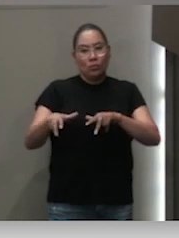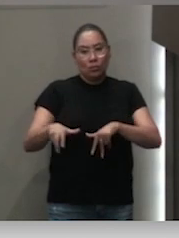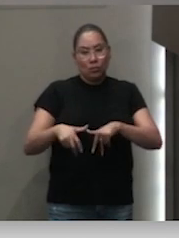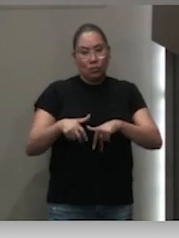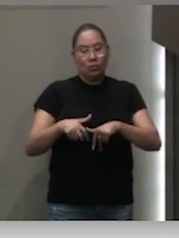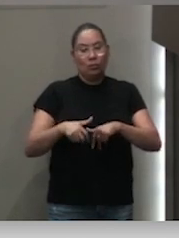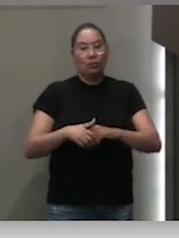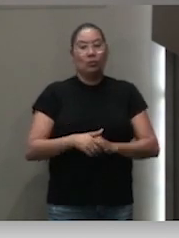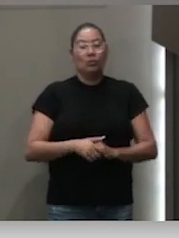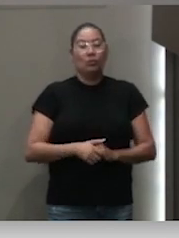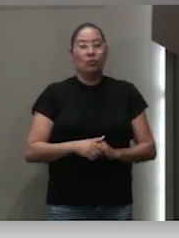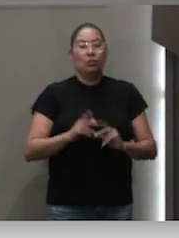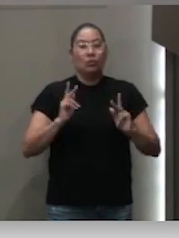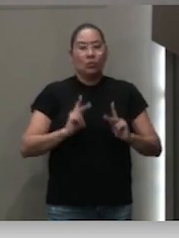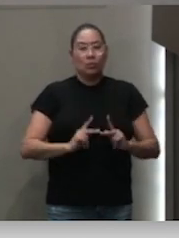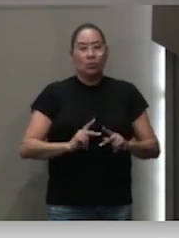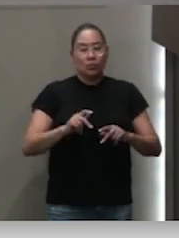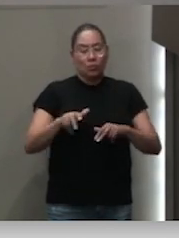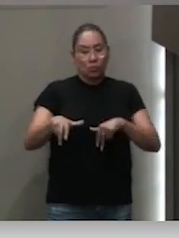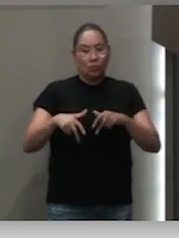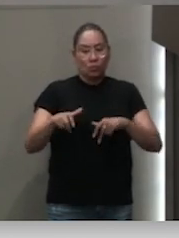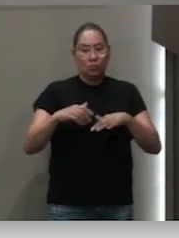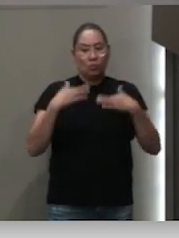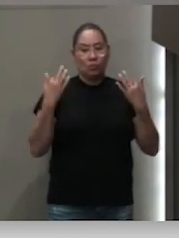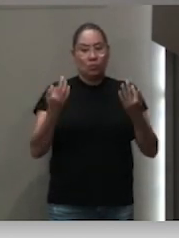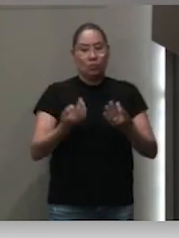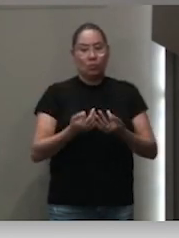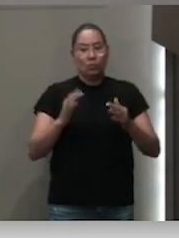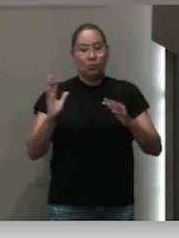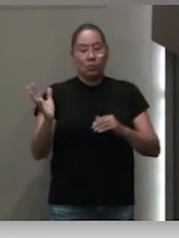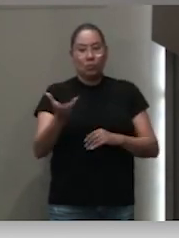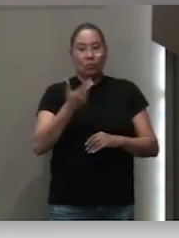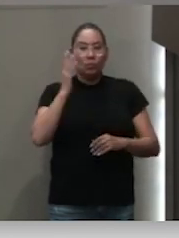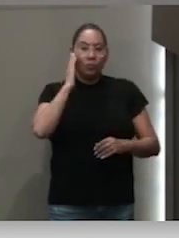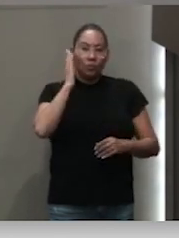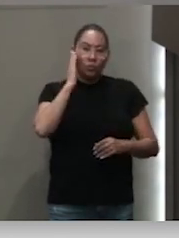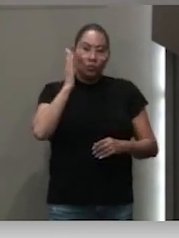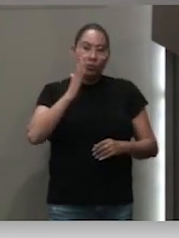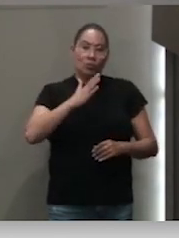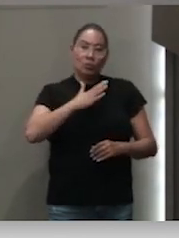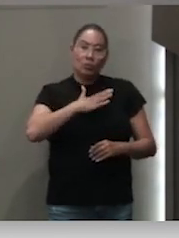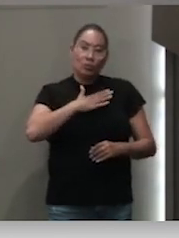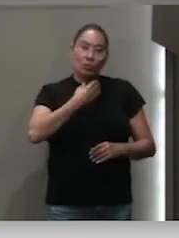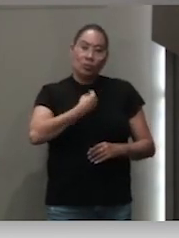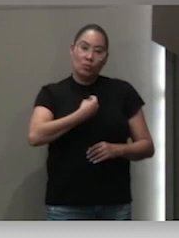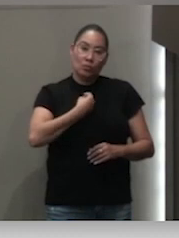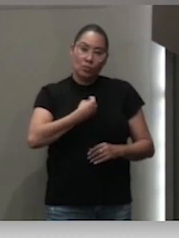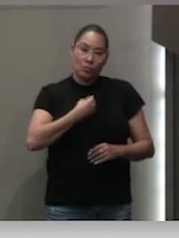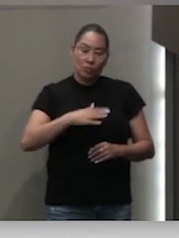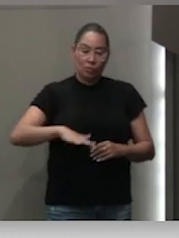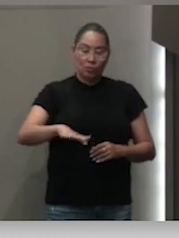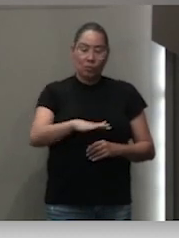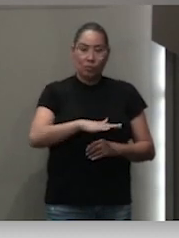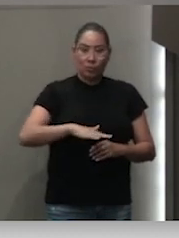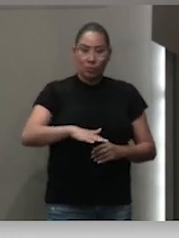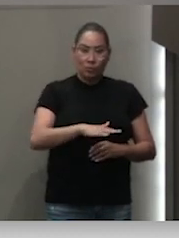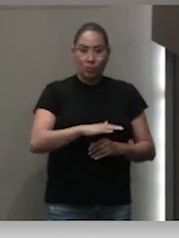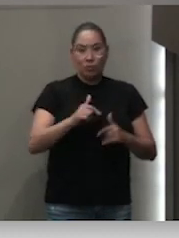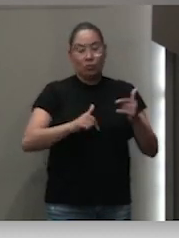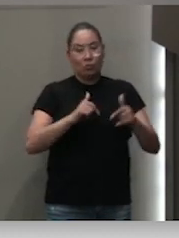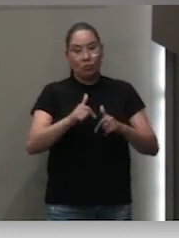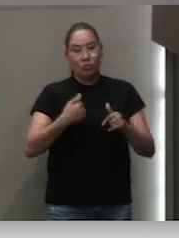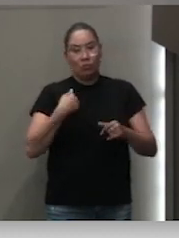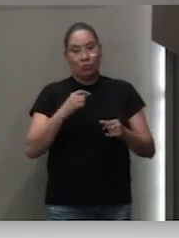agricultores a agricultura familiar Todos sabem da minha origem desse meio e do trabalho que a gente